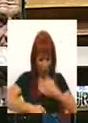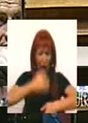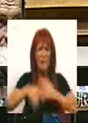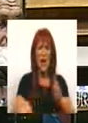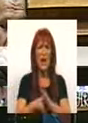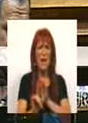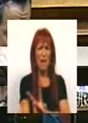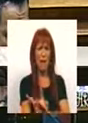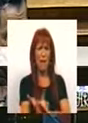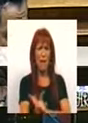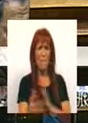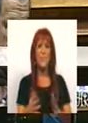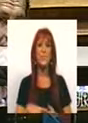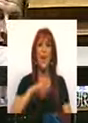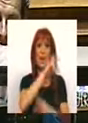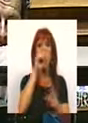esta lei?